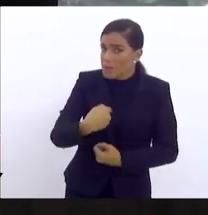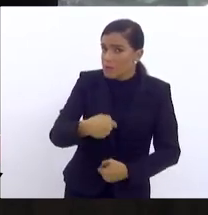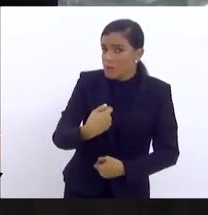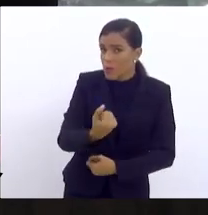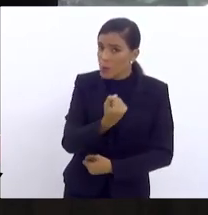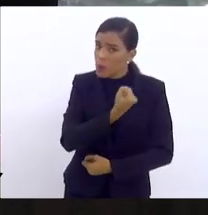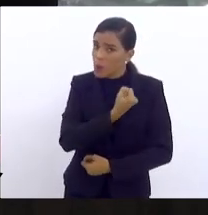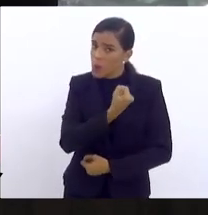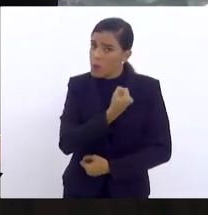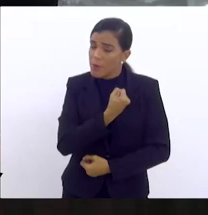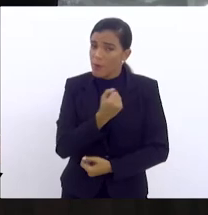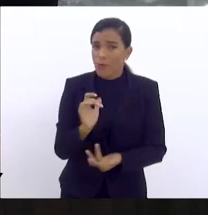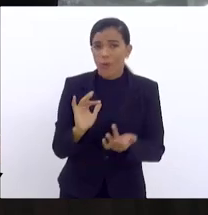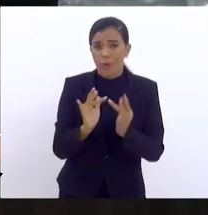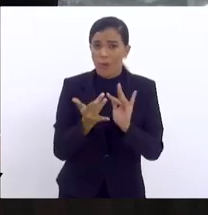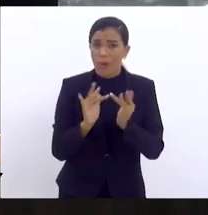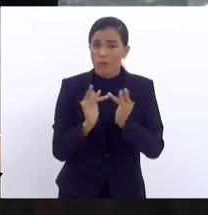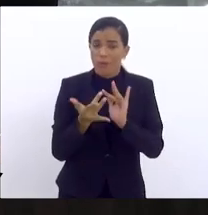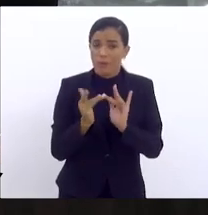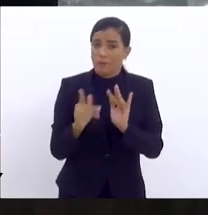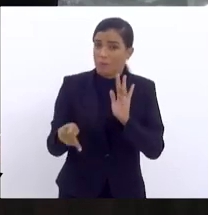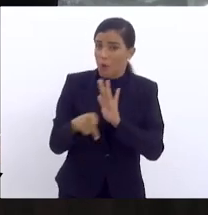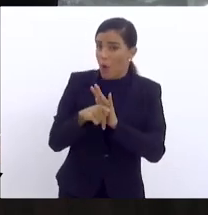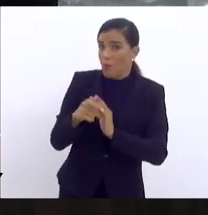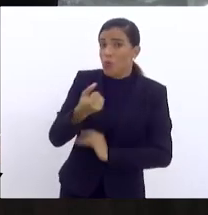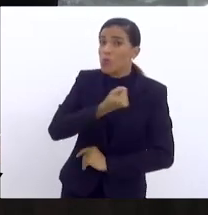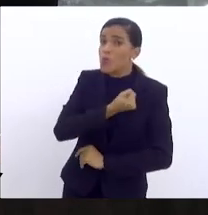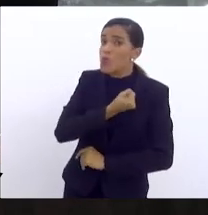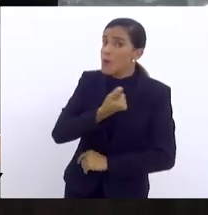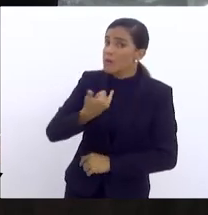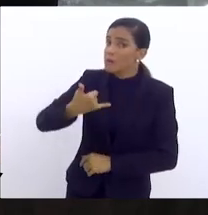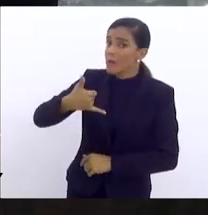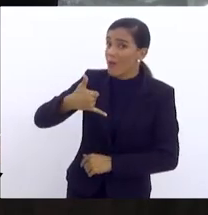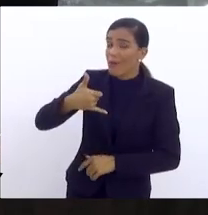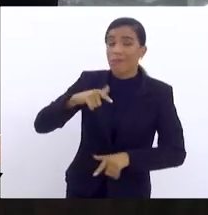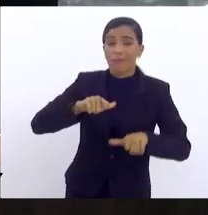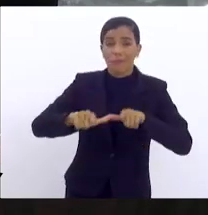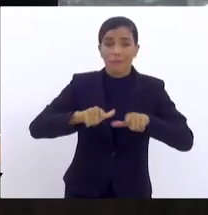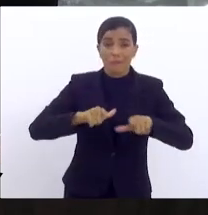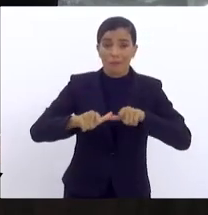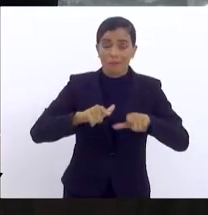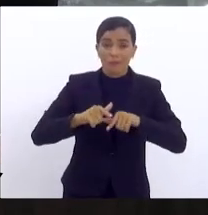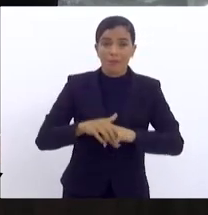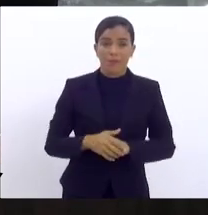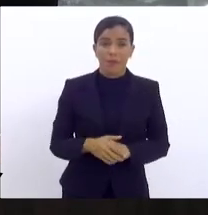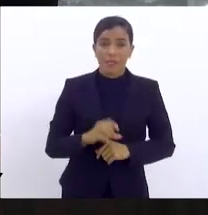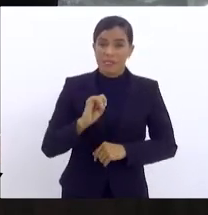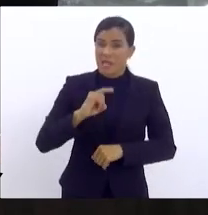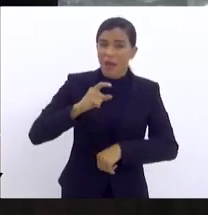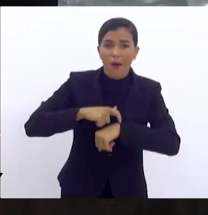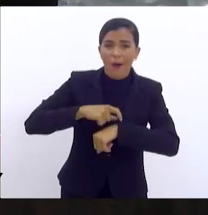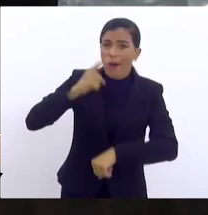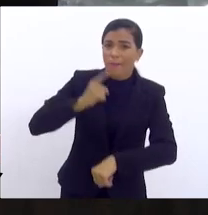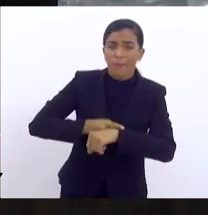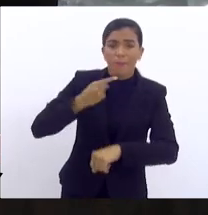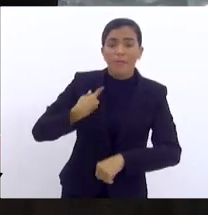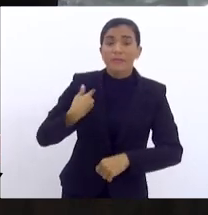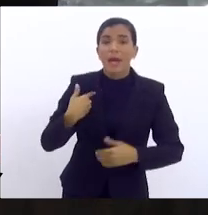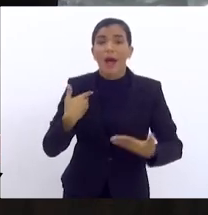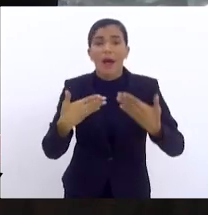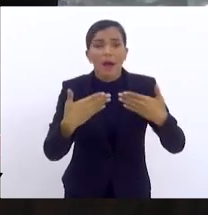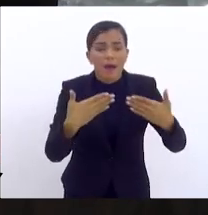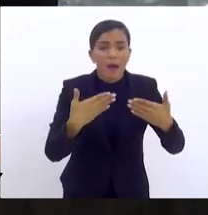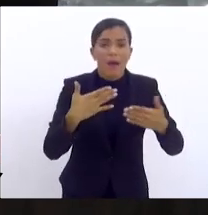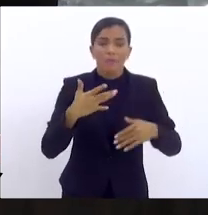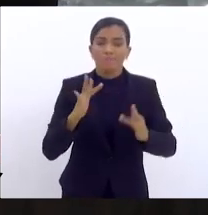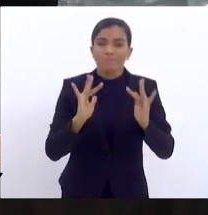né obrigado a dar mas ter um instrucional porque o que eu penso sempre é que se a gente de imediato precisamos falar e